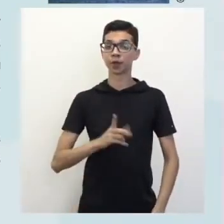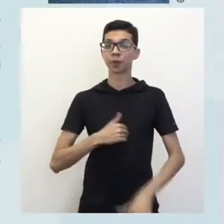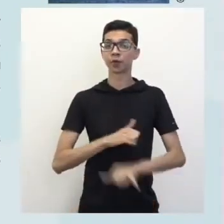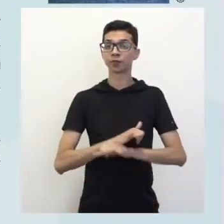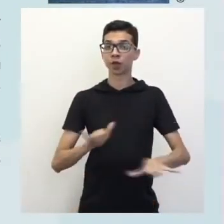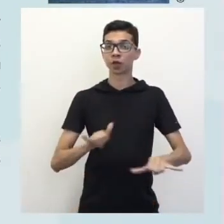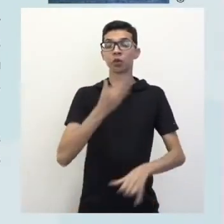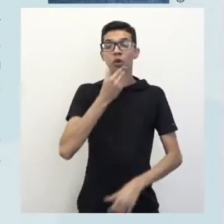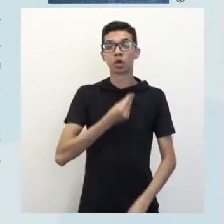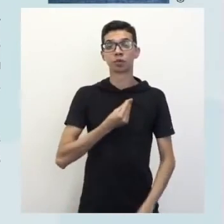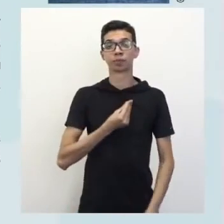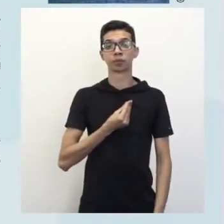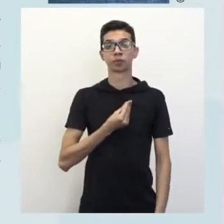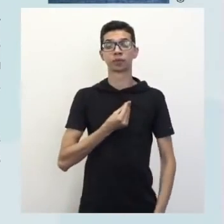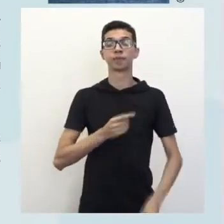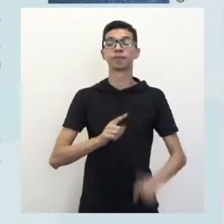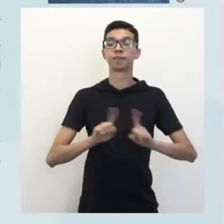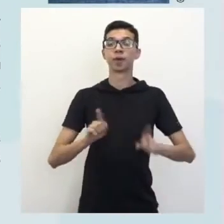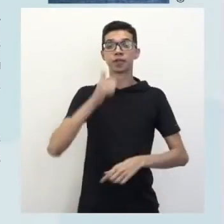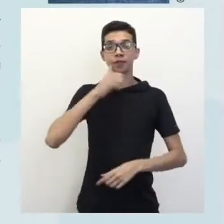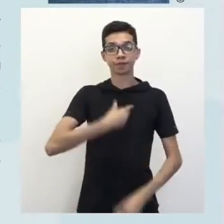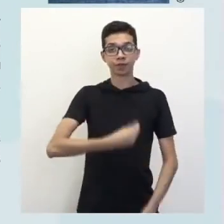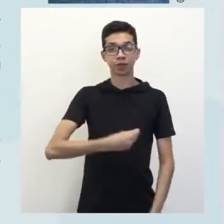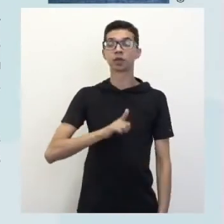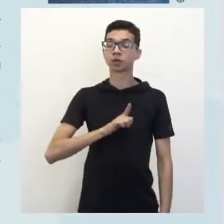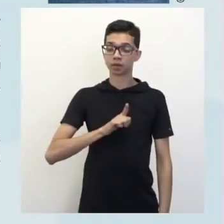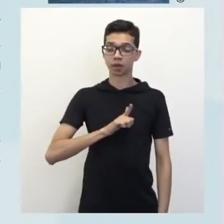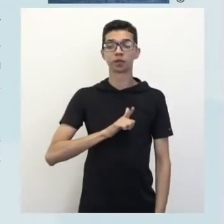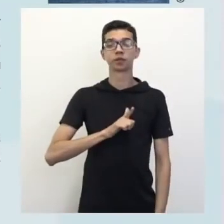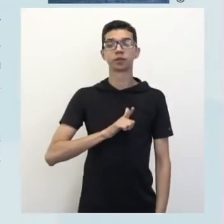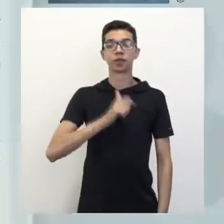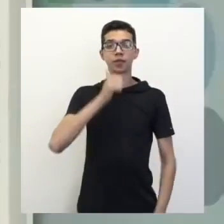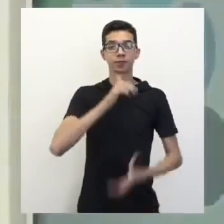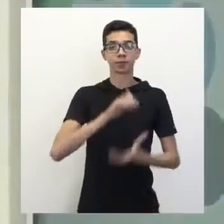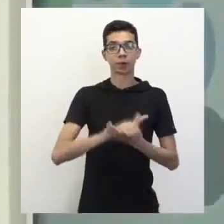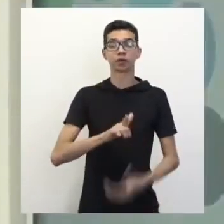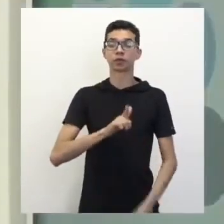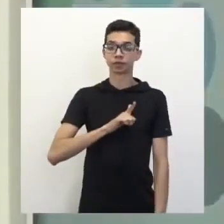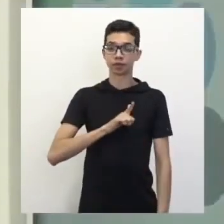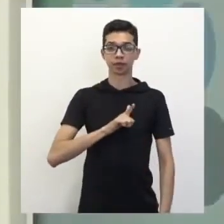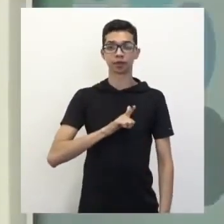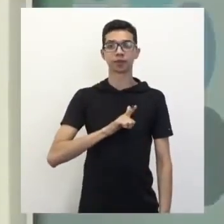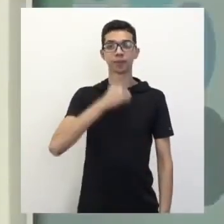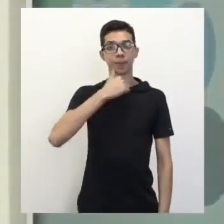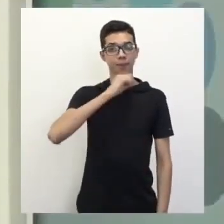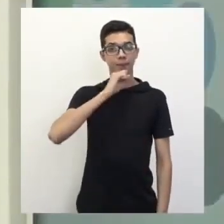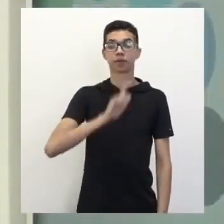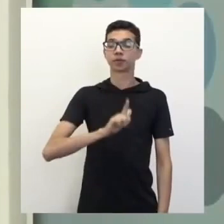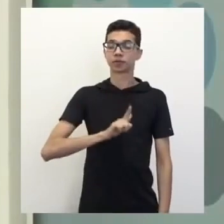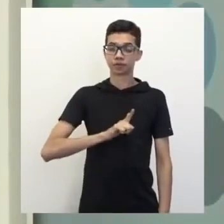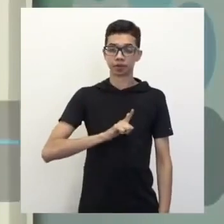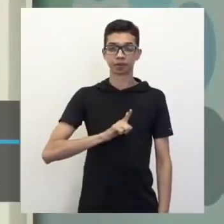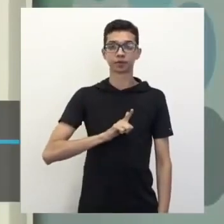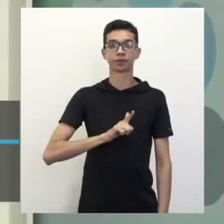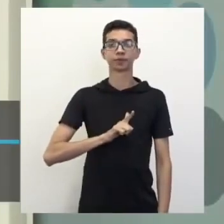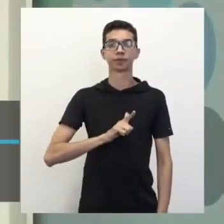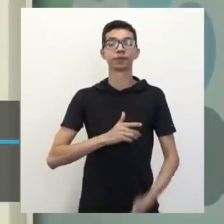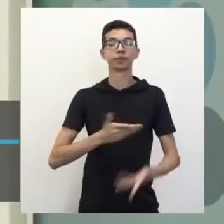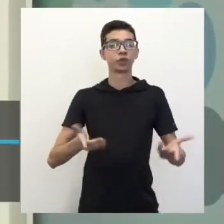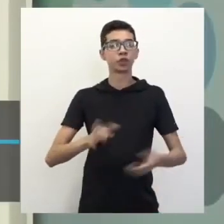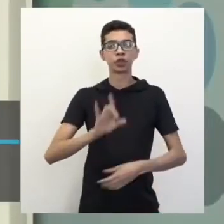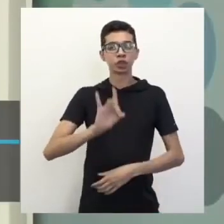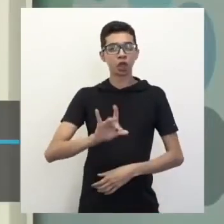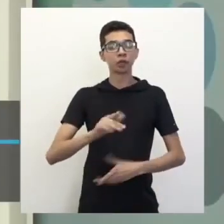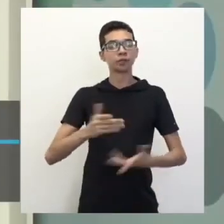homem, mas eu tenho uma filha, eu tenho uma esposa, eu tenho uma mãe. Então só isso já seria motivo diferente